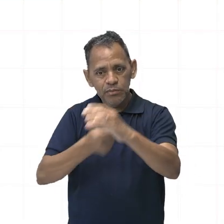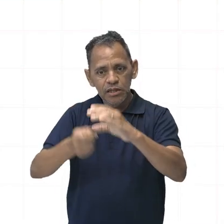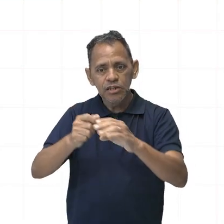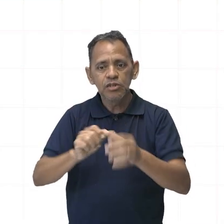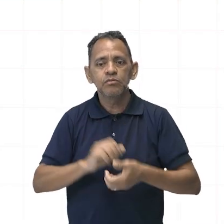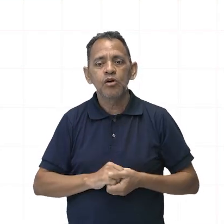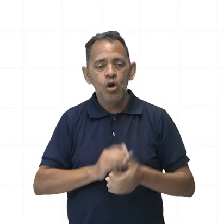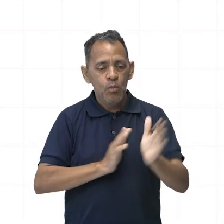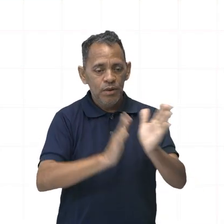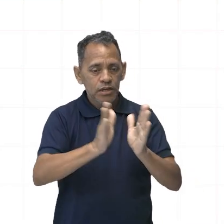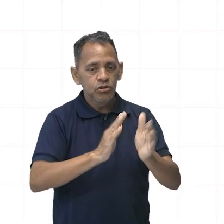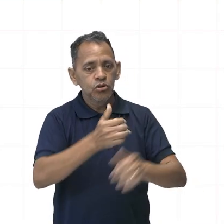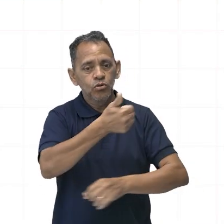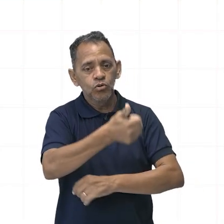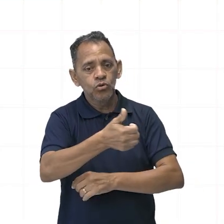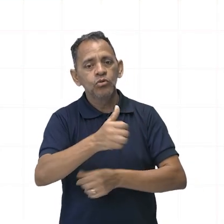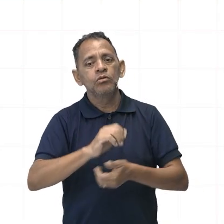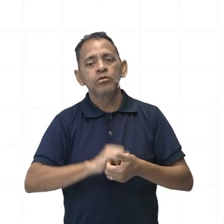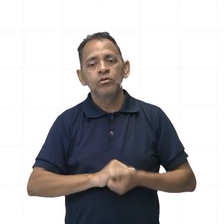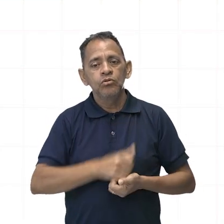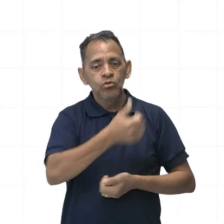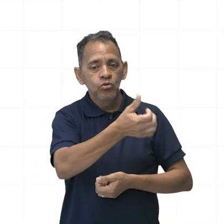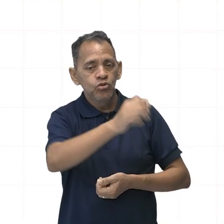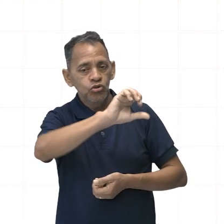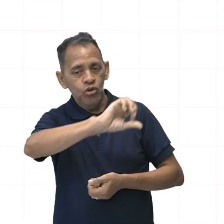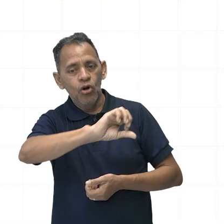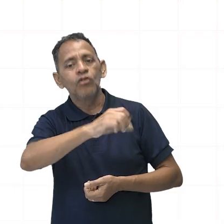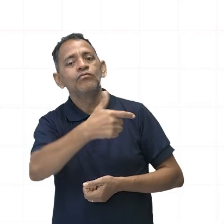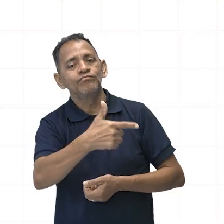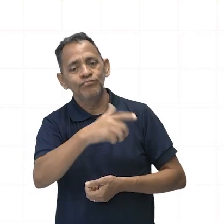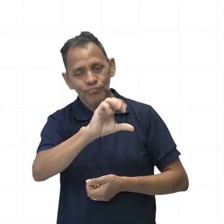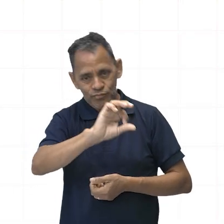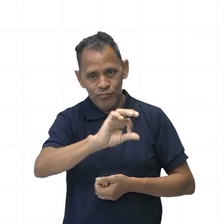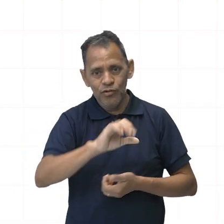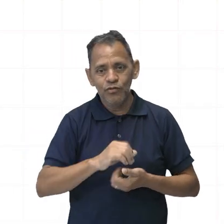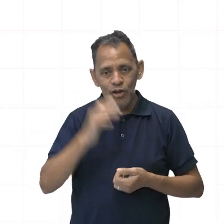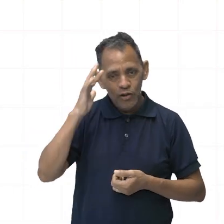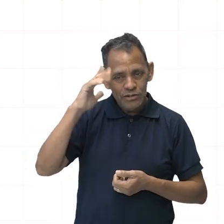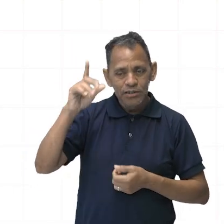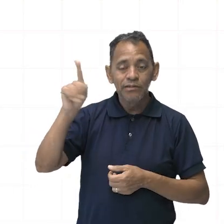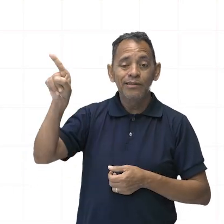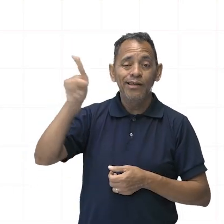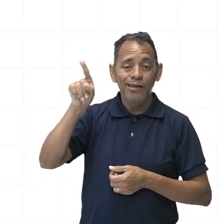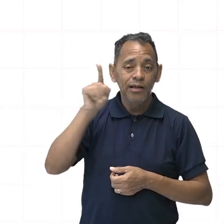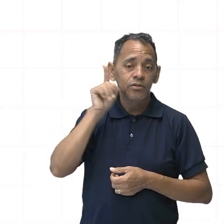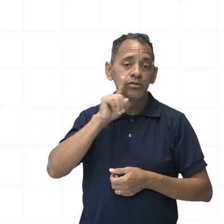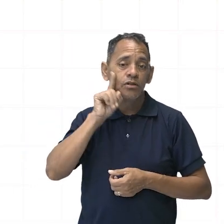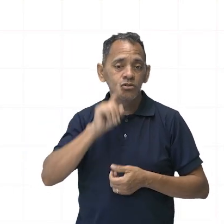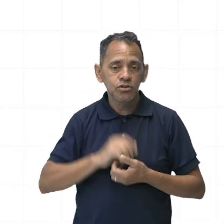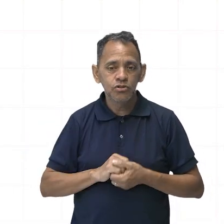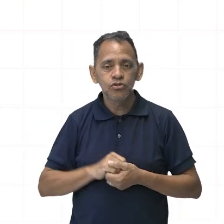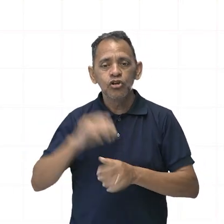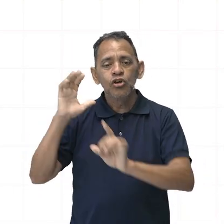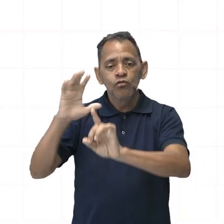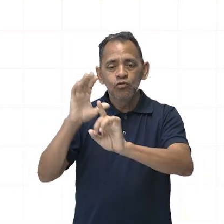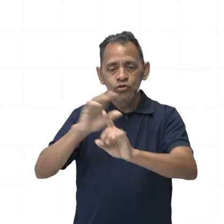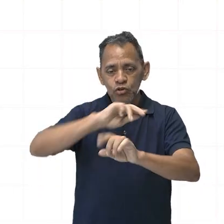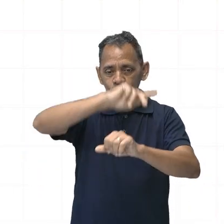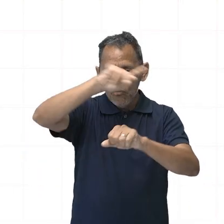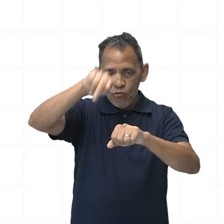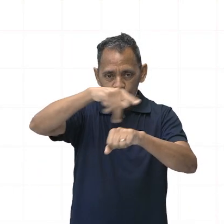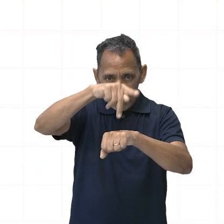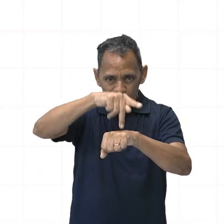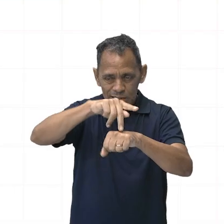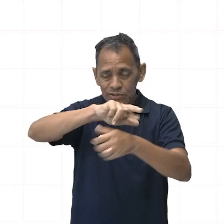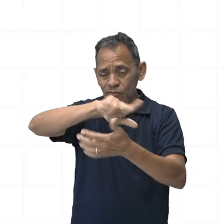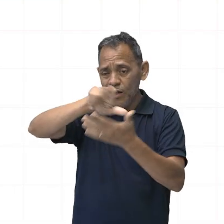gente, foi o período da Grande Depressão de 1929, que ocorreu nos Estados Unidos, que acabou afetando muitos países, um